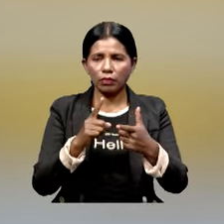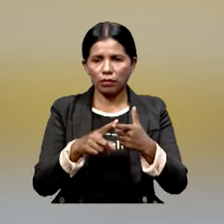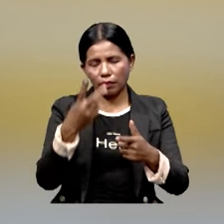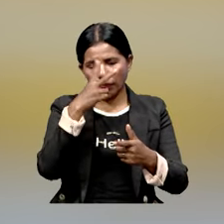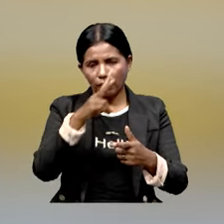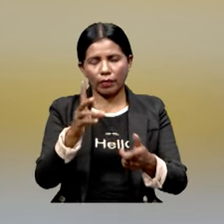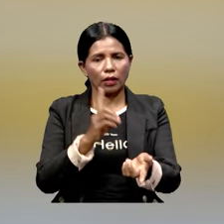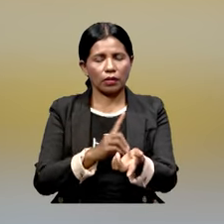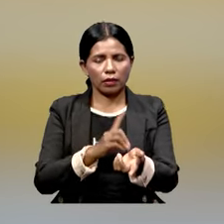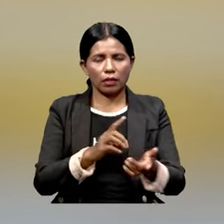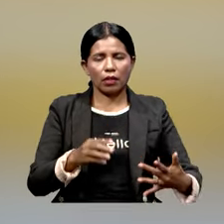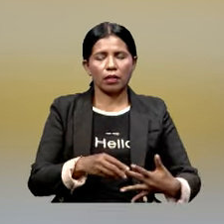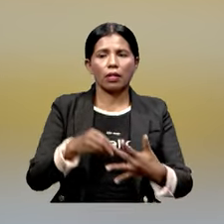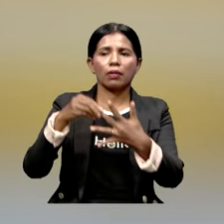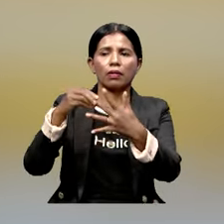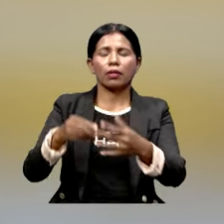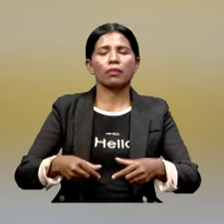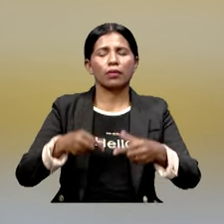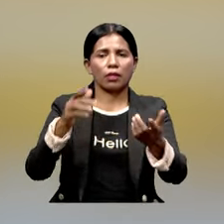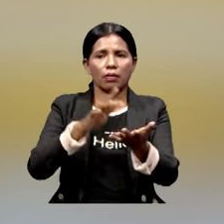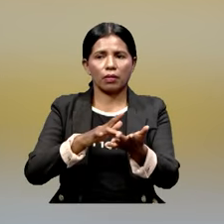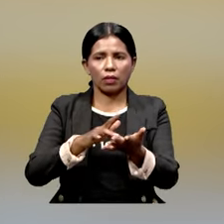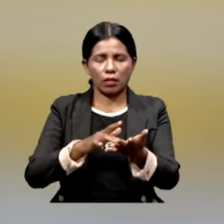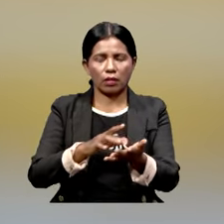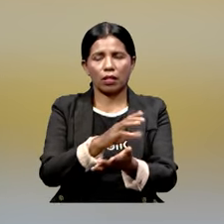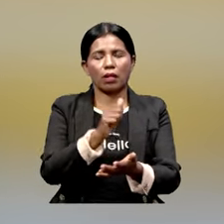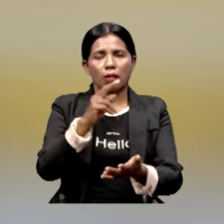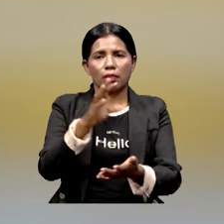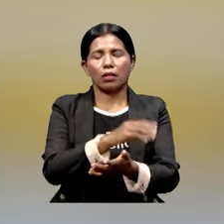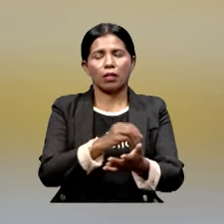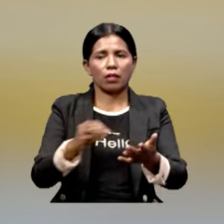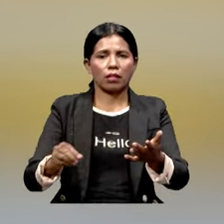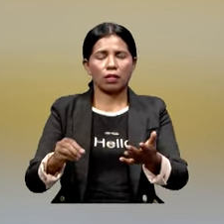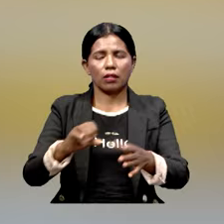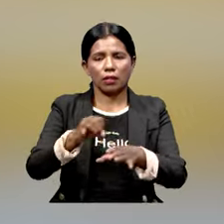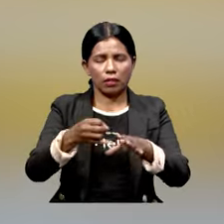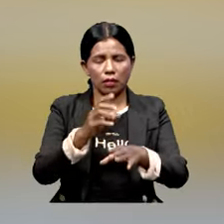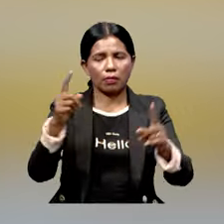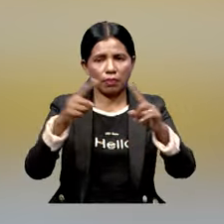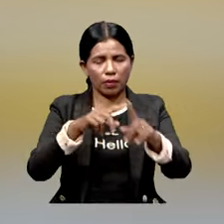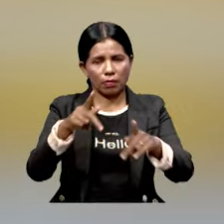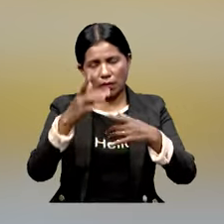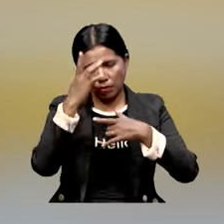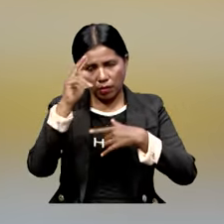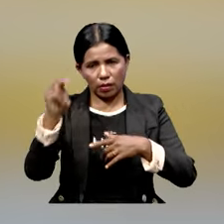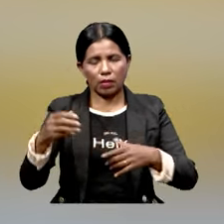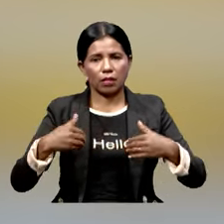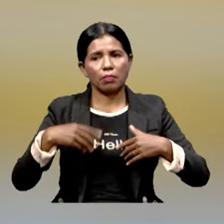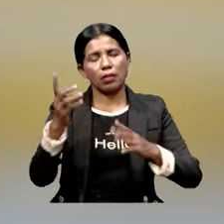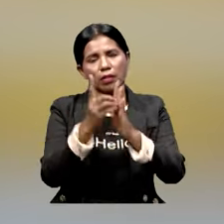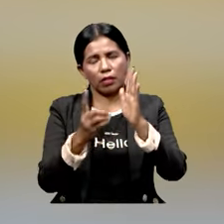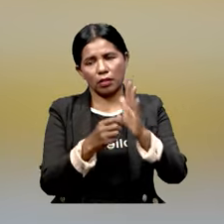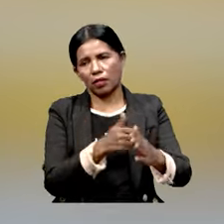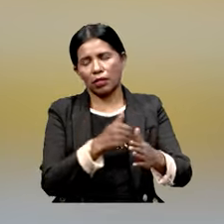mas be doutor especialista ne fo det ai muruk amoxilin via oral incluso ba paciente ne. E a mos darus balon ne